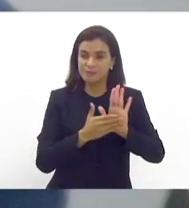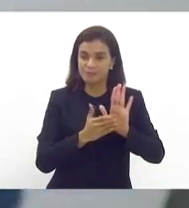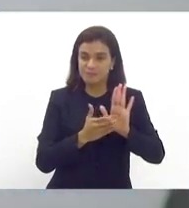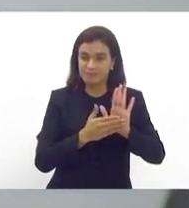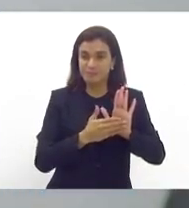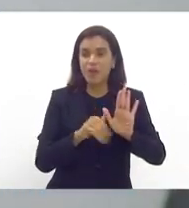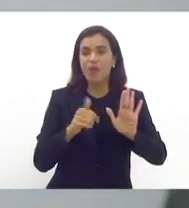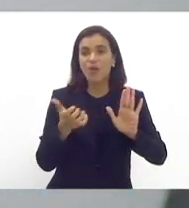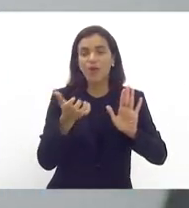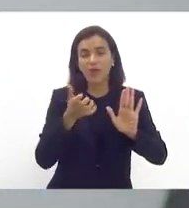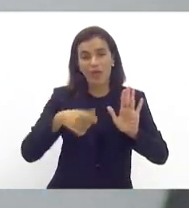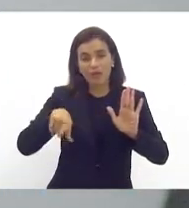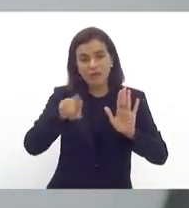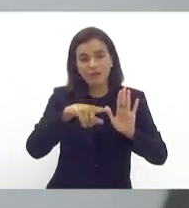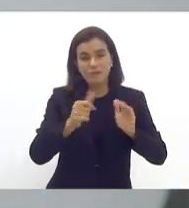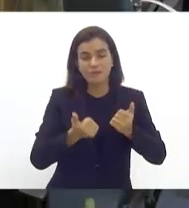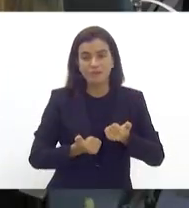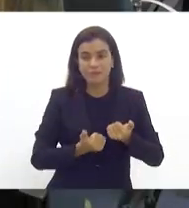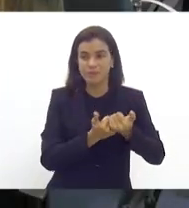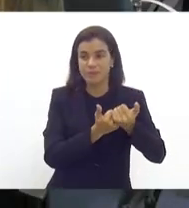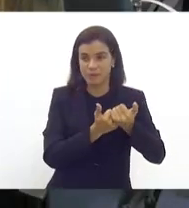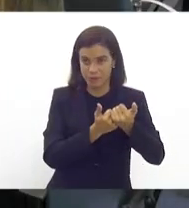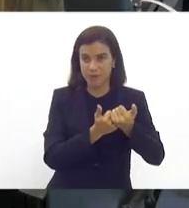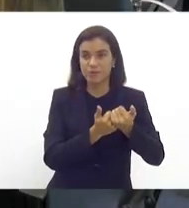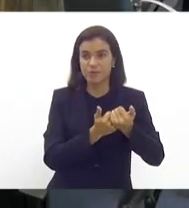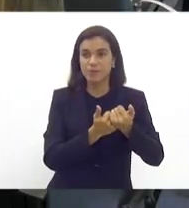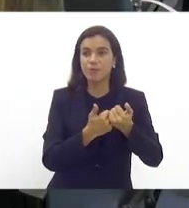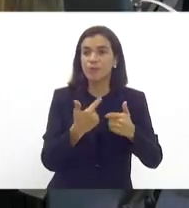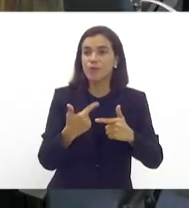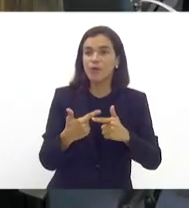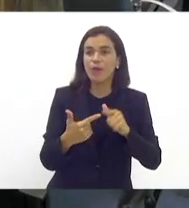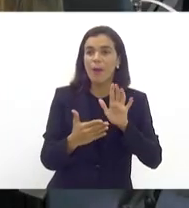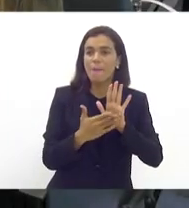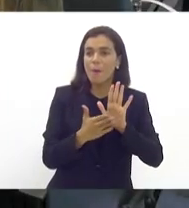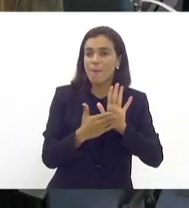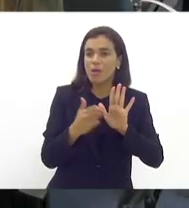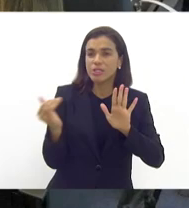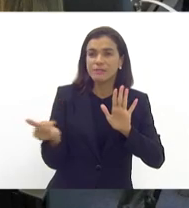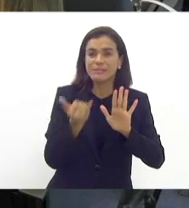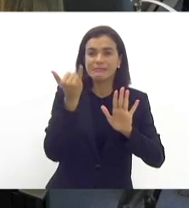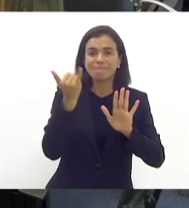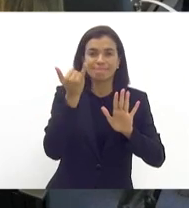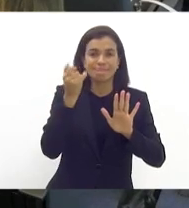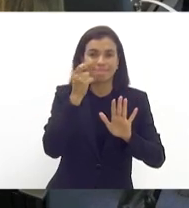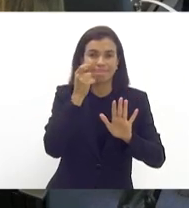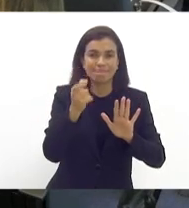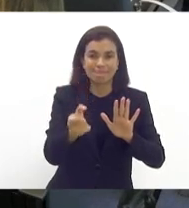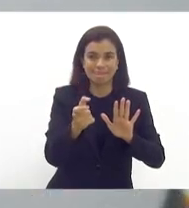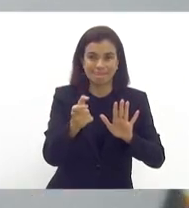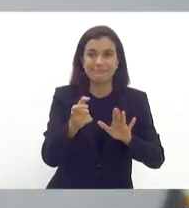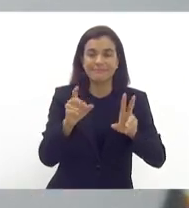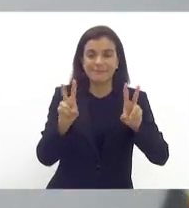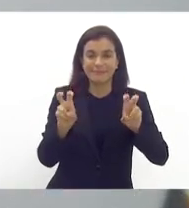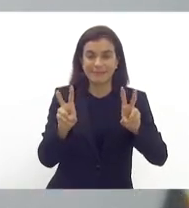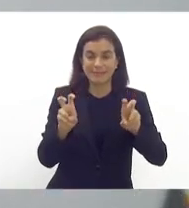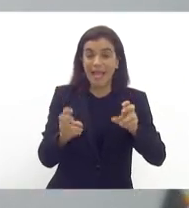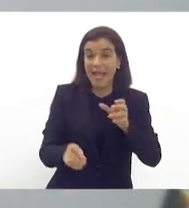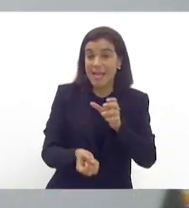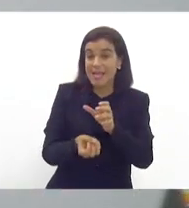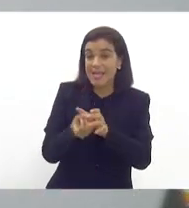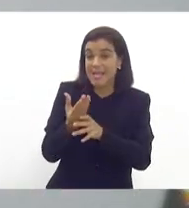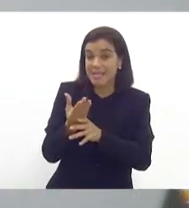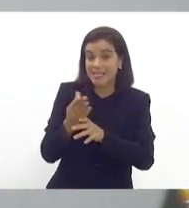a ajuda de todos porque eu acho que essa proposta vai ser interessante para esse tema da criação de um